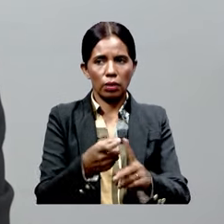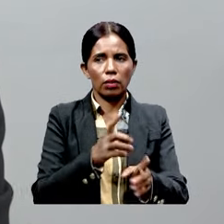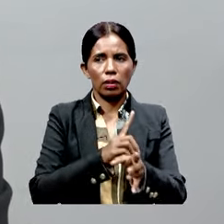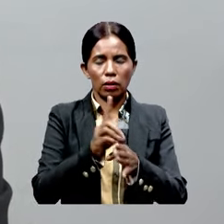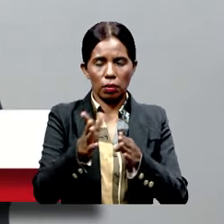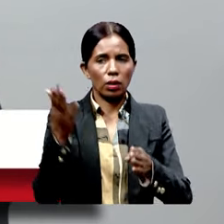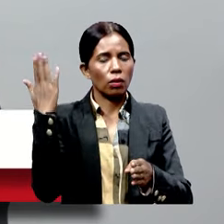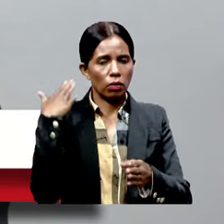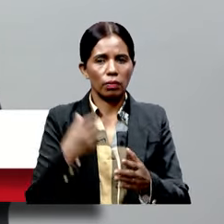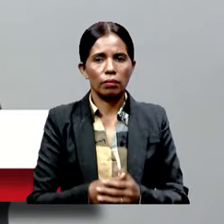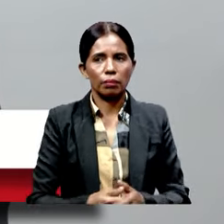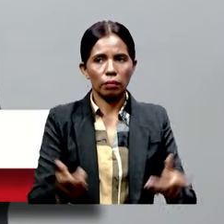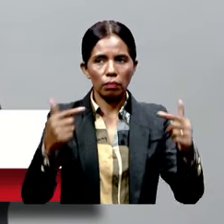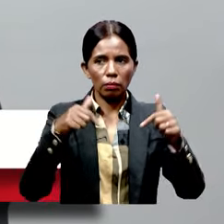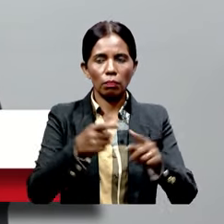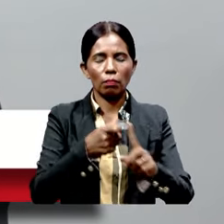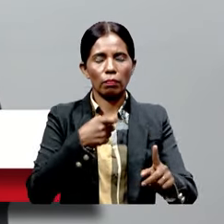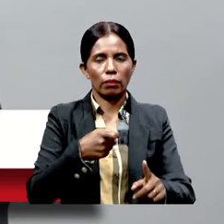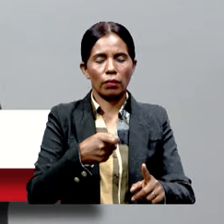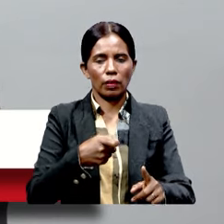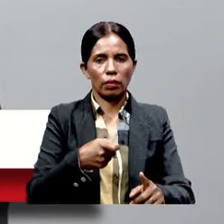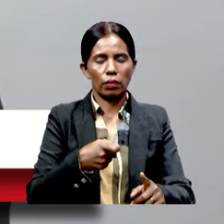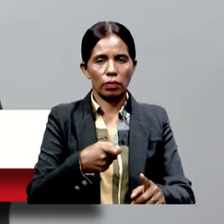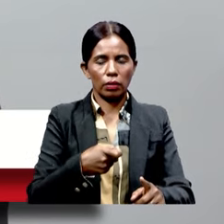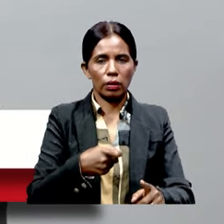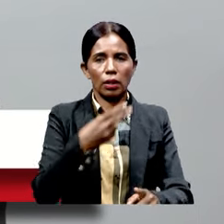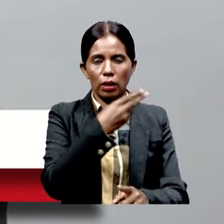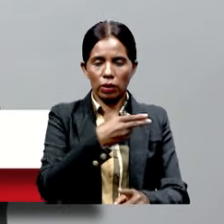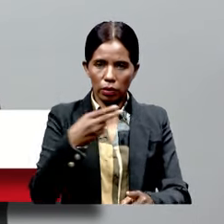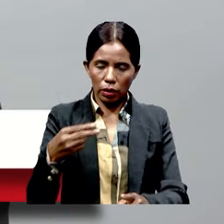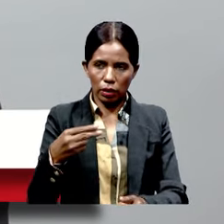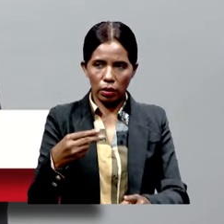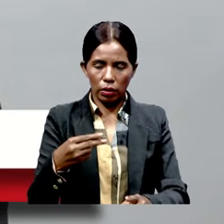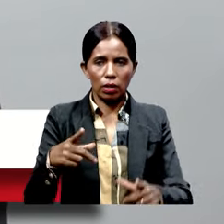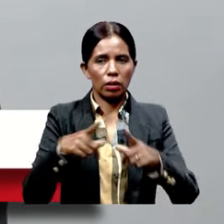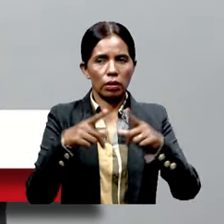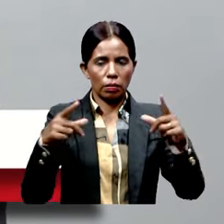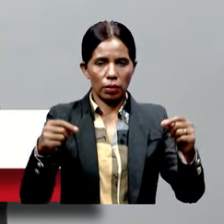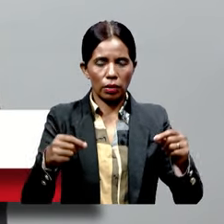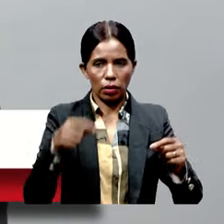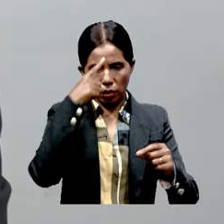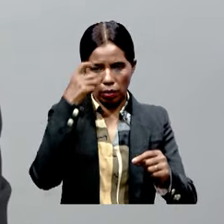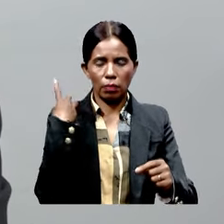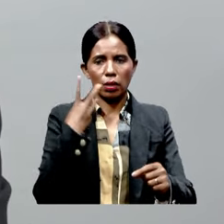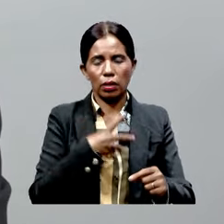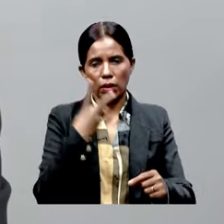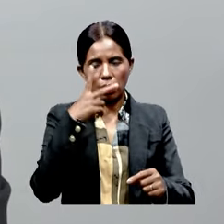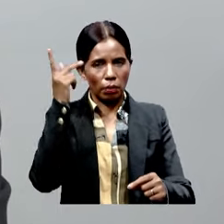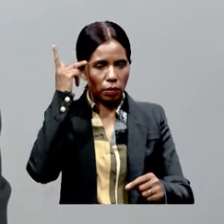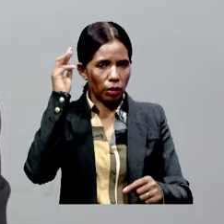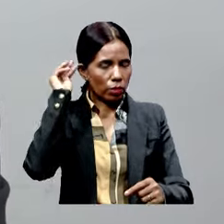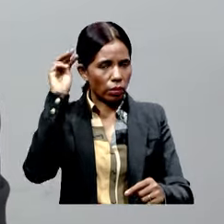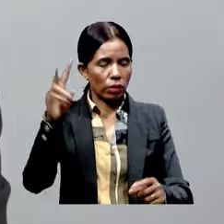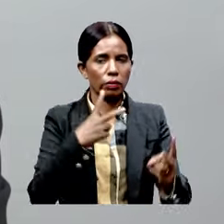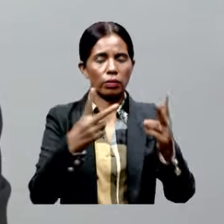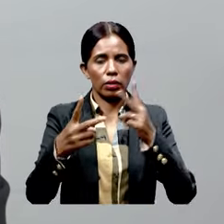que mais fale se Hong Kong, Indonésia, no Japão. Estamos fazendo que a excelência do primeiro-ministro vai visitar o